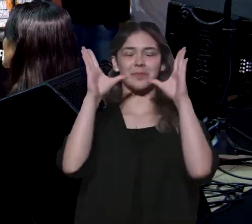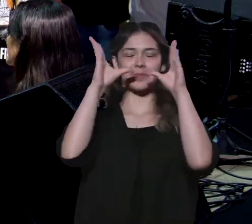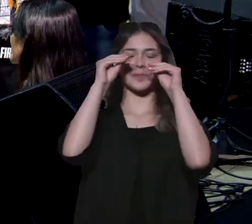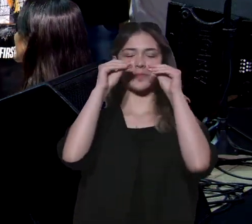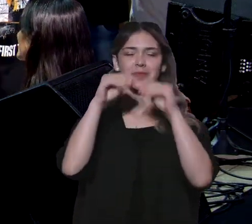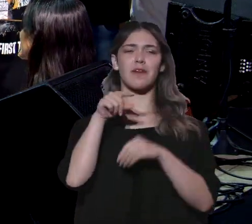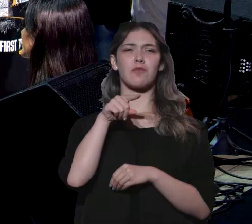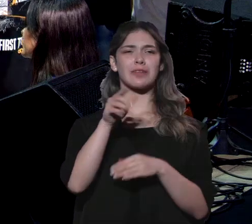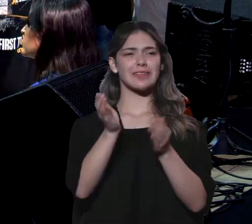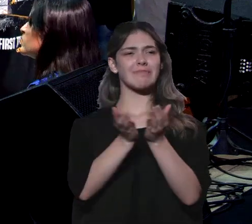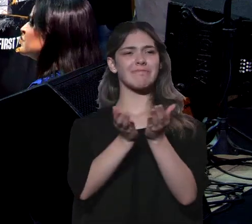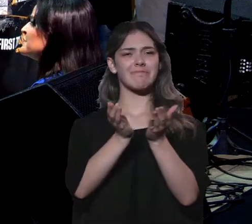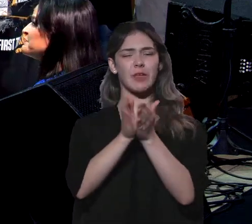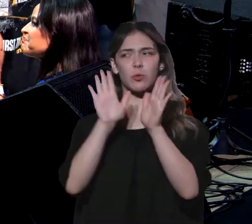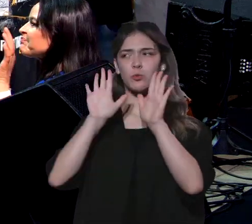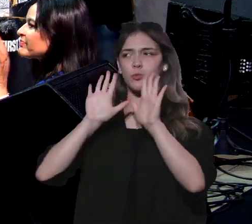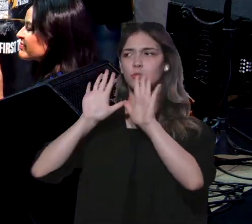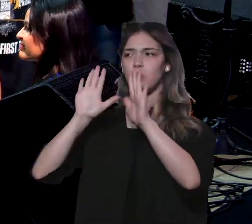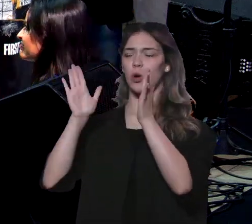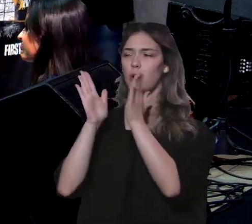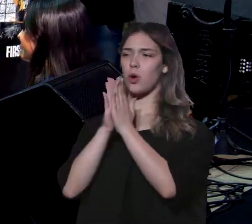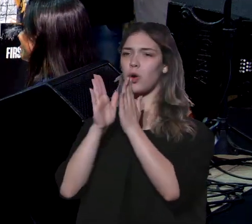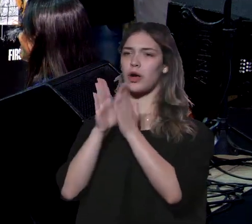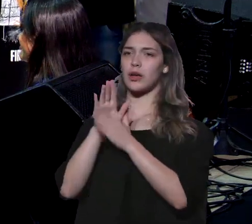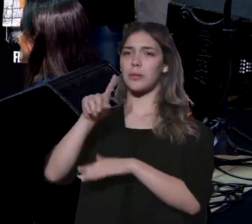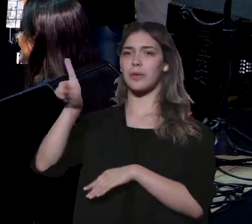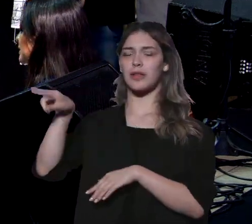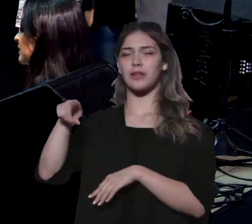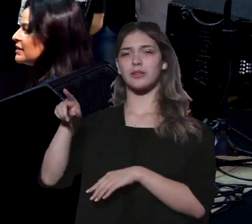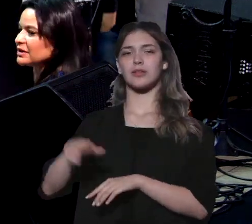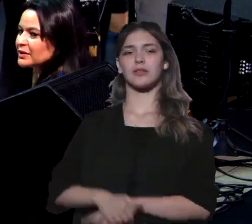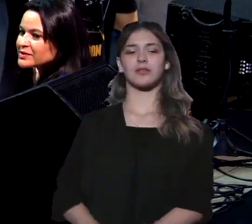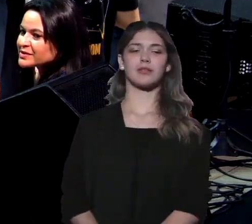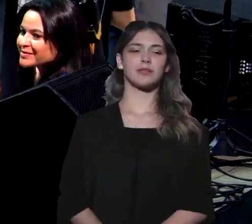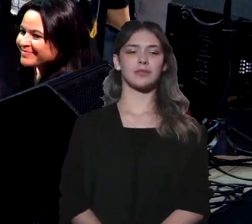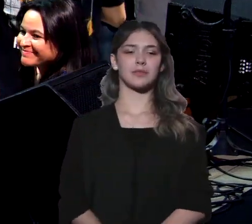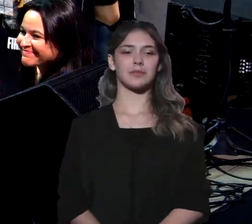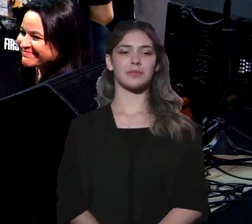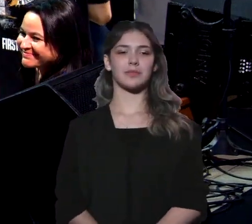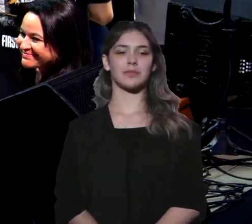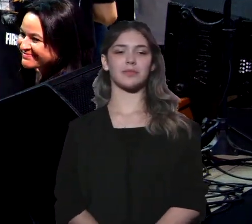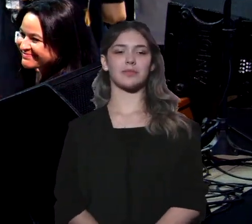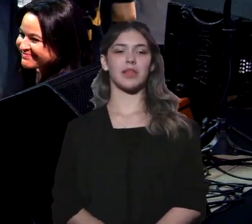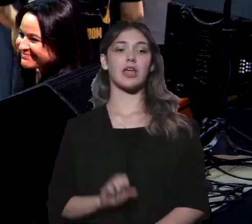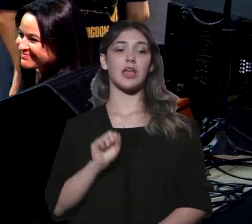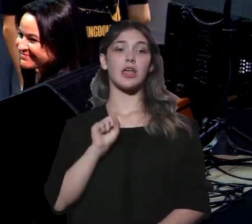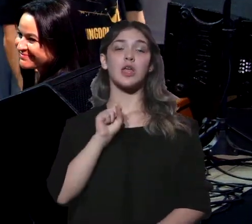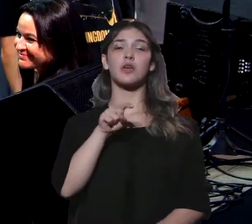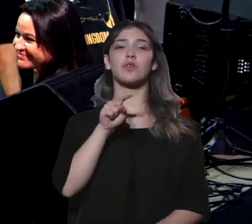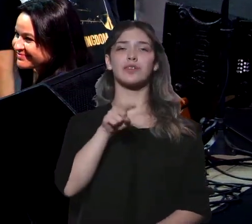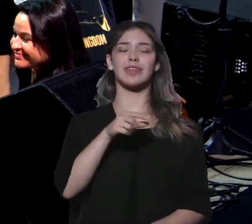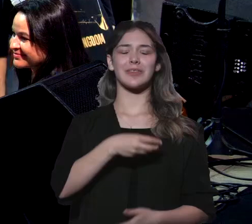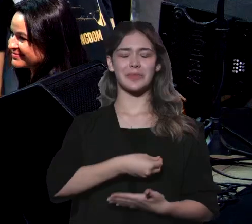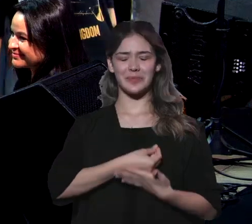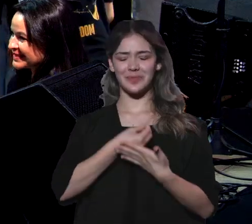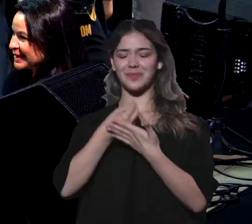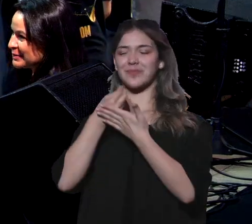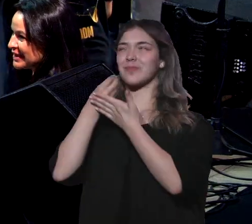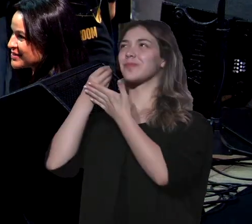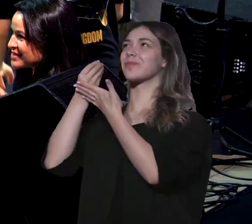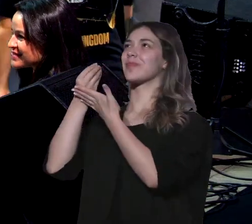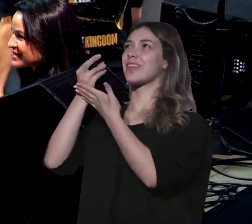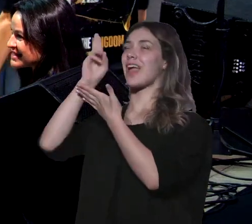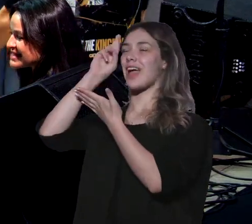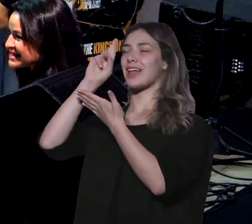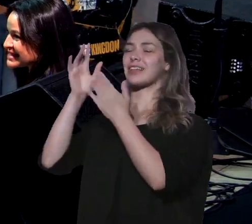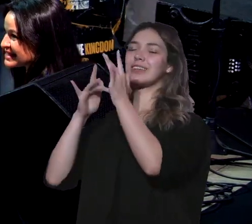que já é crente, estende a mão para cá. Ora por esse povo. E você que entregou a vida para Jesus e ergueu